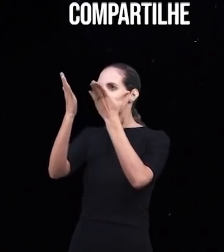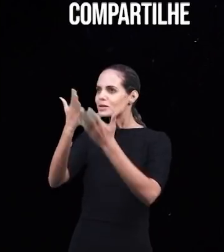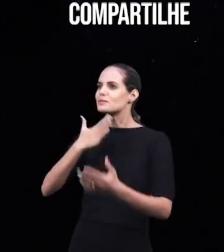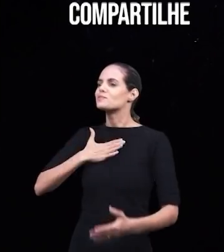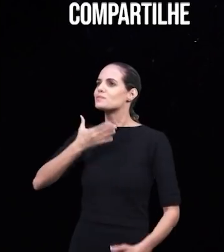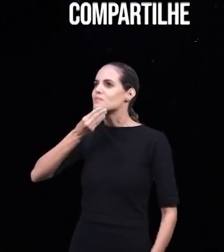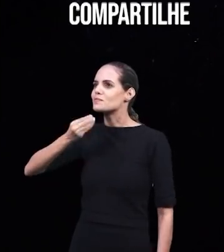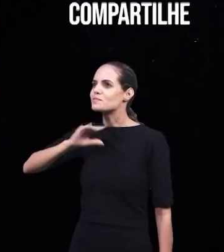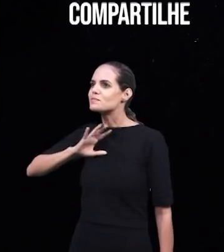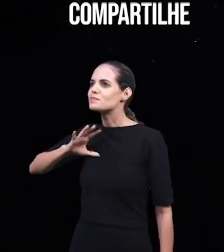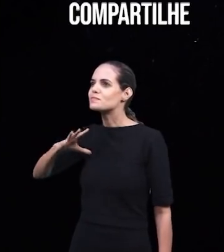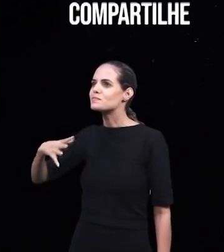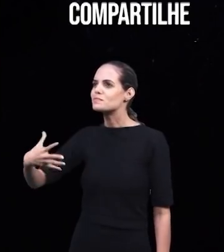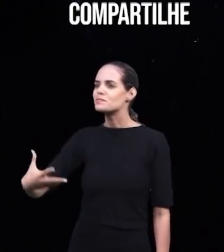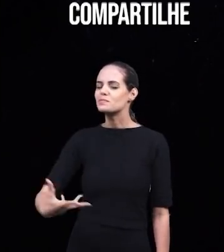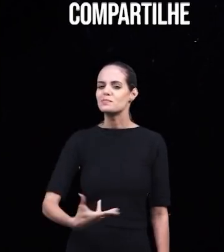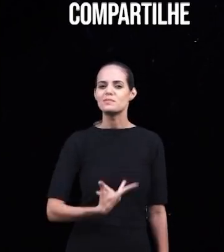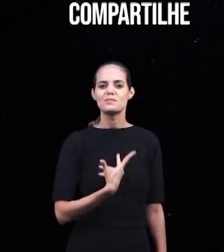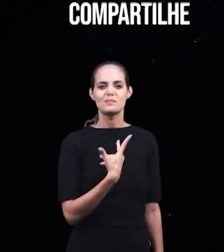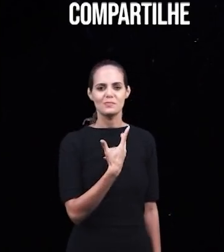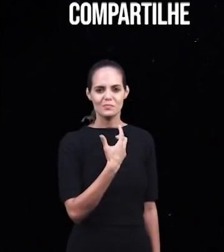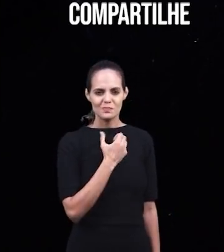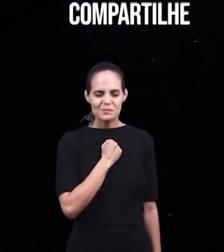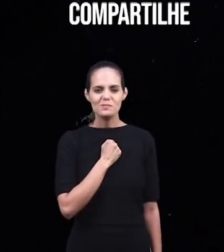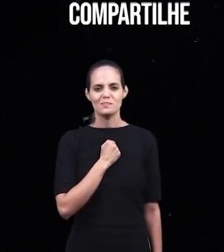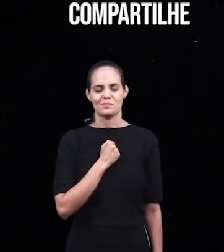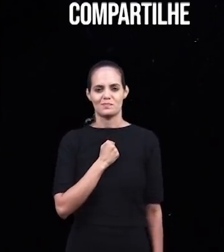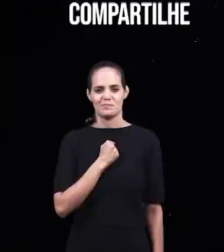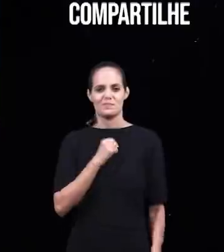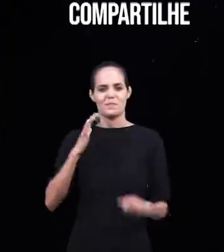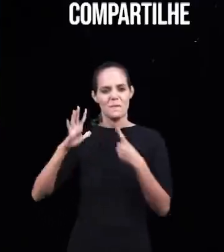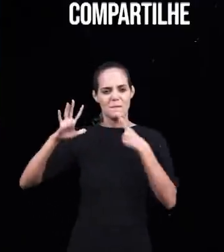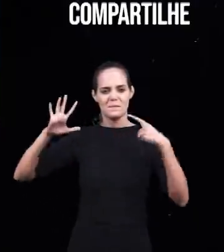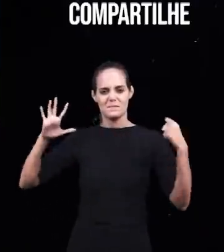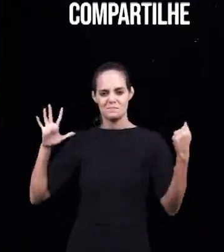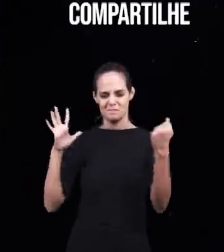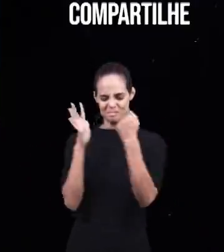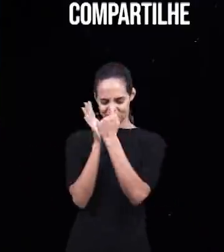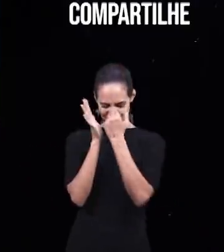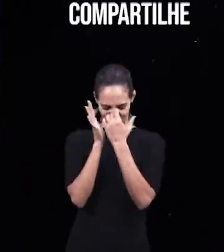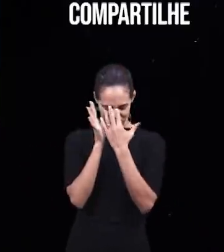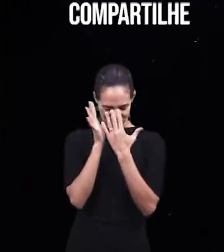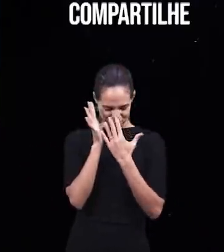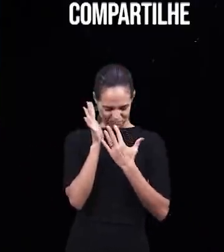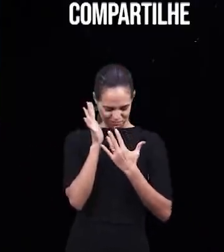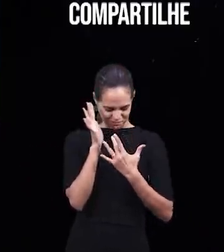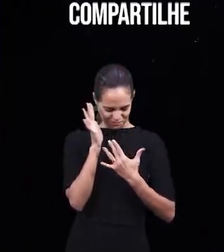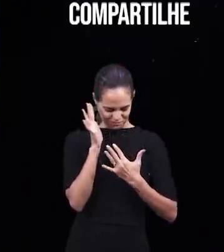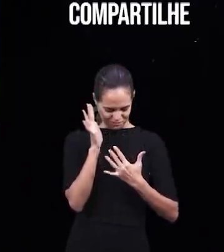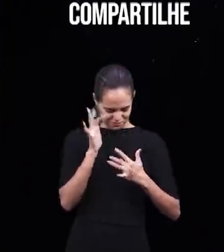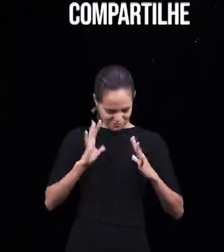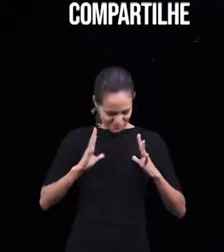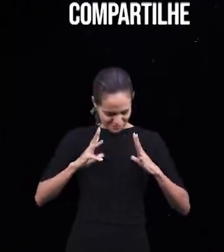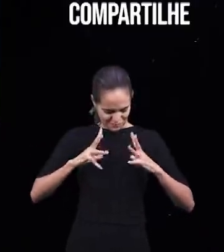meu Salvador. Já me lavou teu sangue